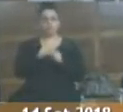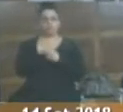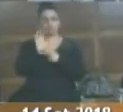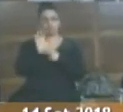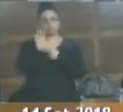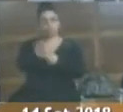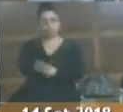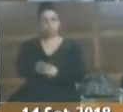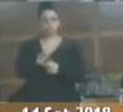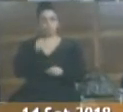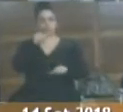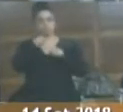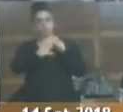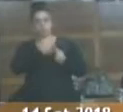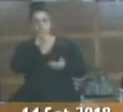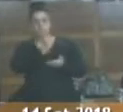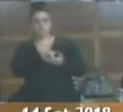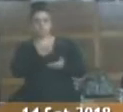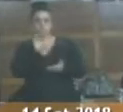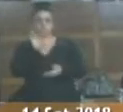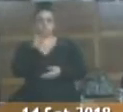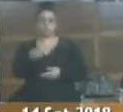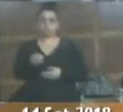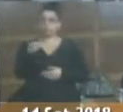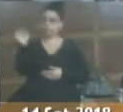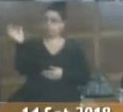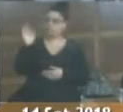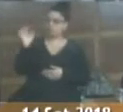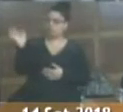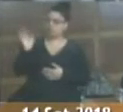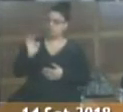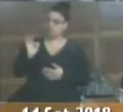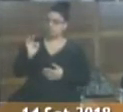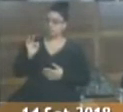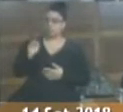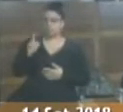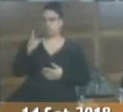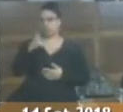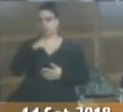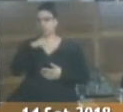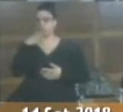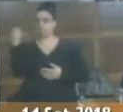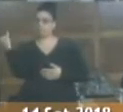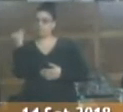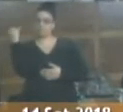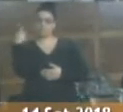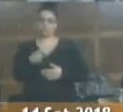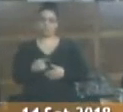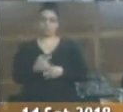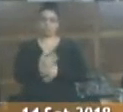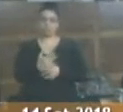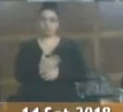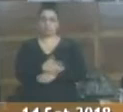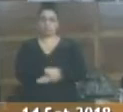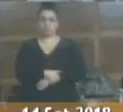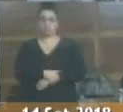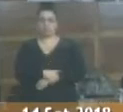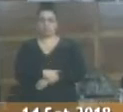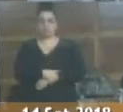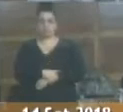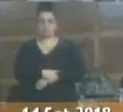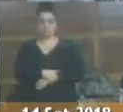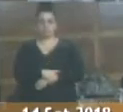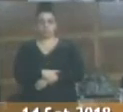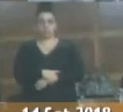e tornar realidade uma universidade que eu reputo de grande importância para a nossa cidade. Obrigado. Ao doutor